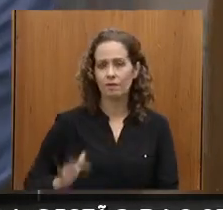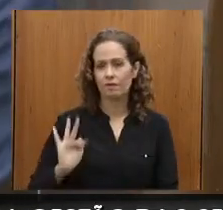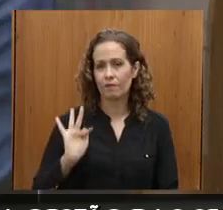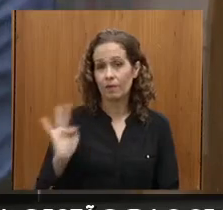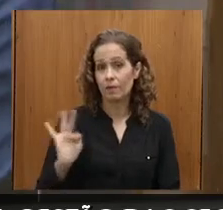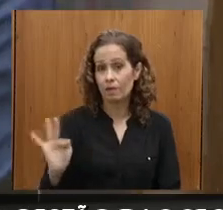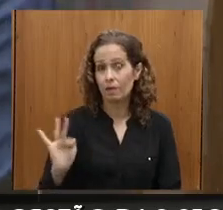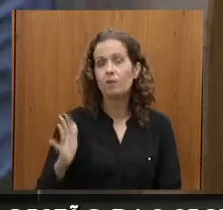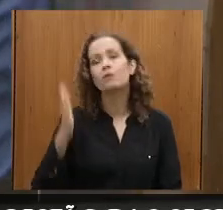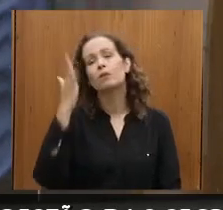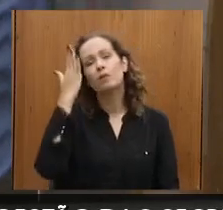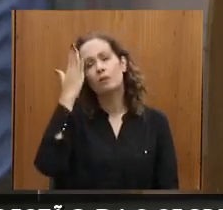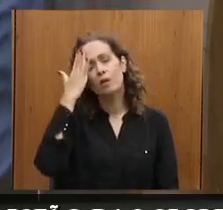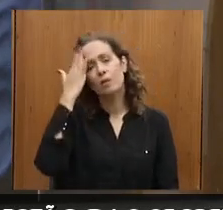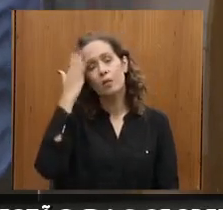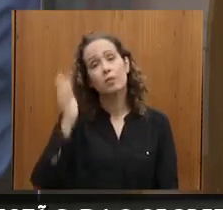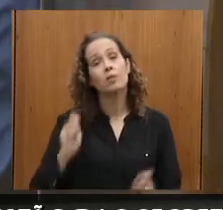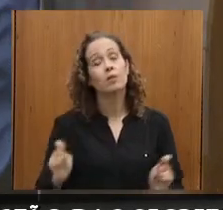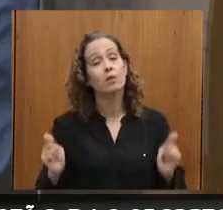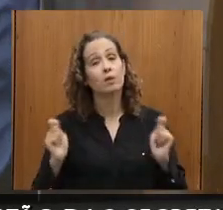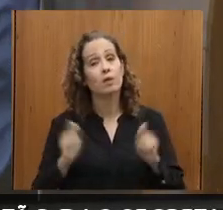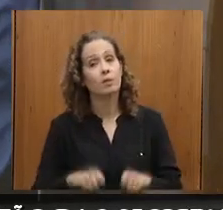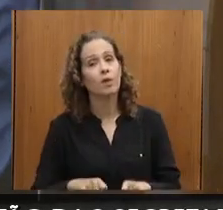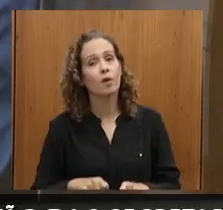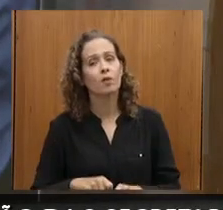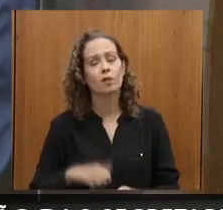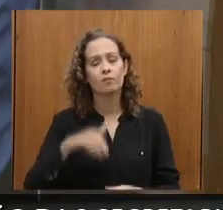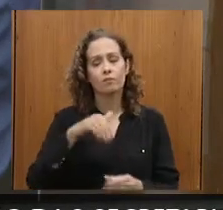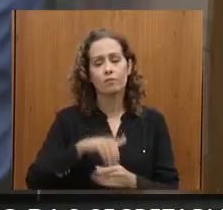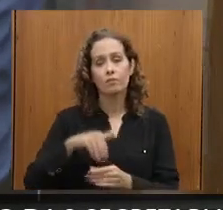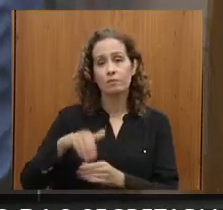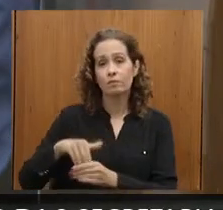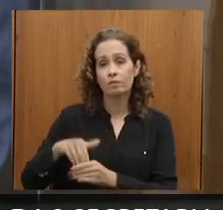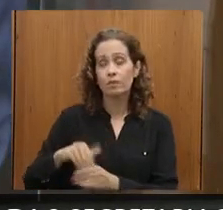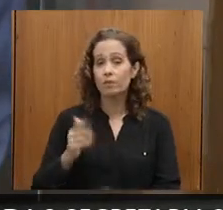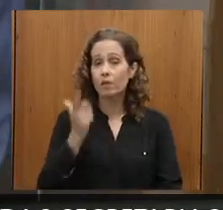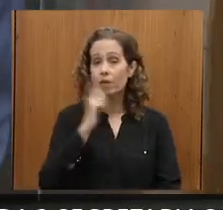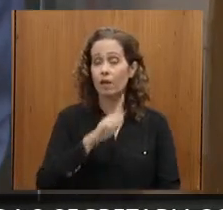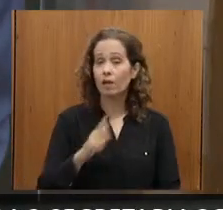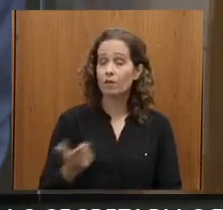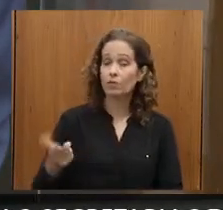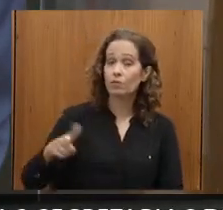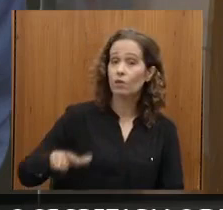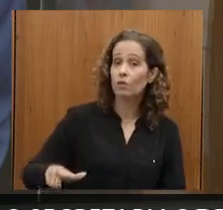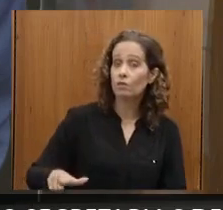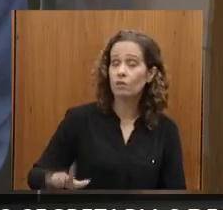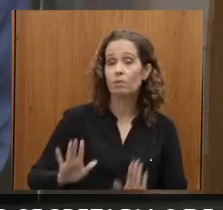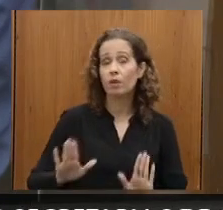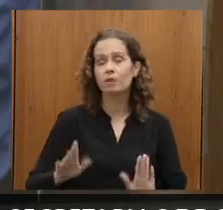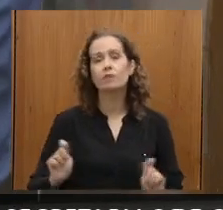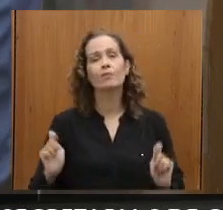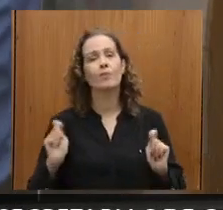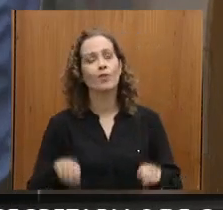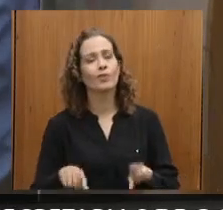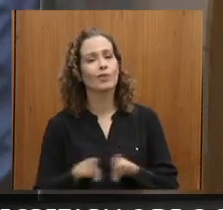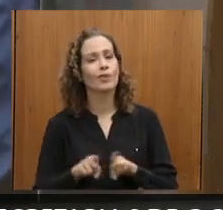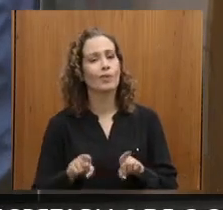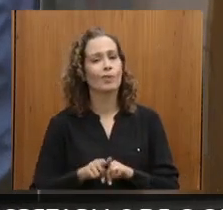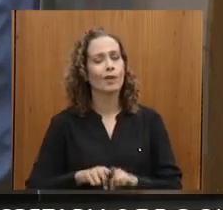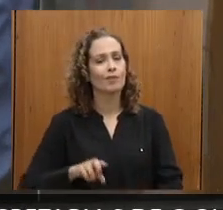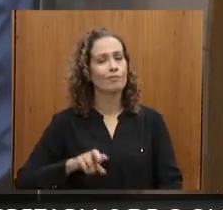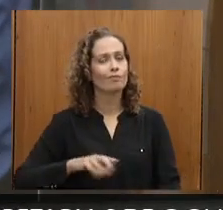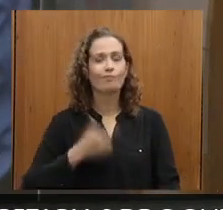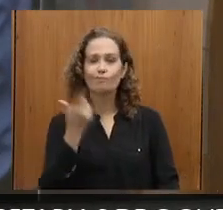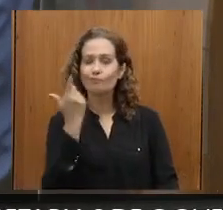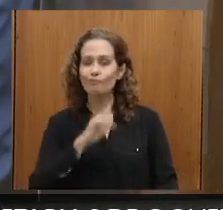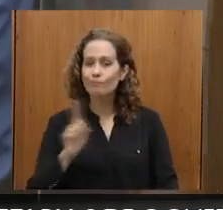ser reeleitos, mas podem também não ser, não é justo que você